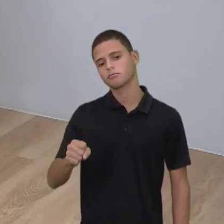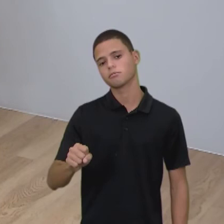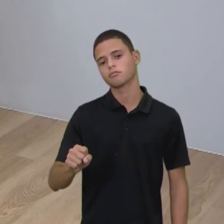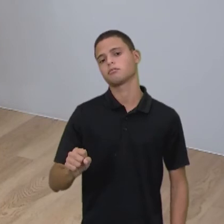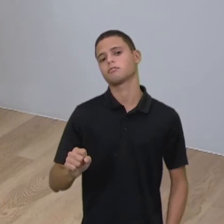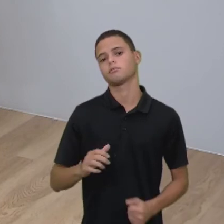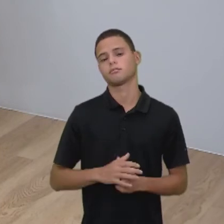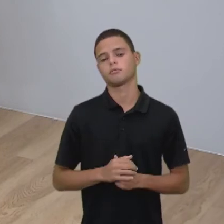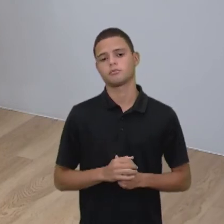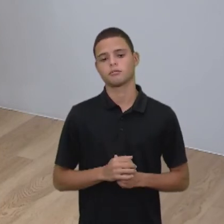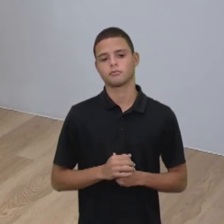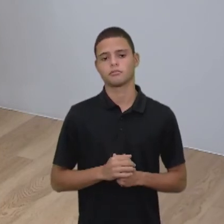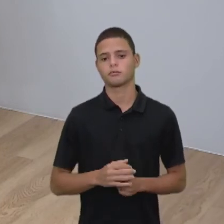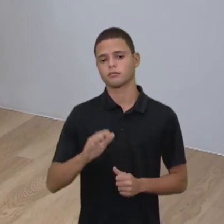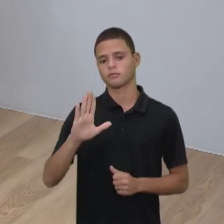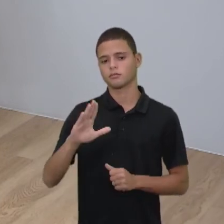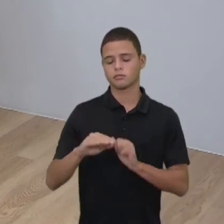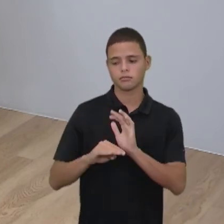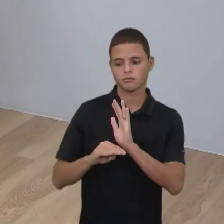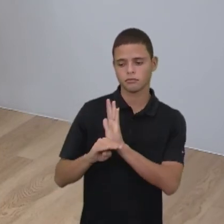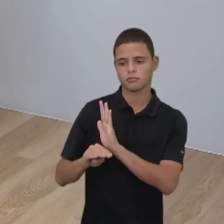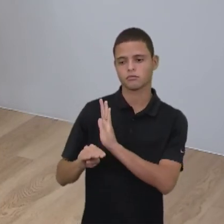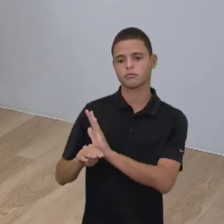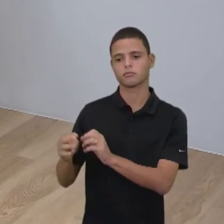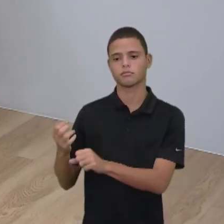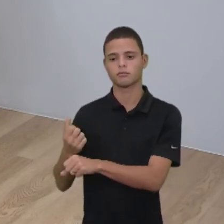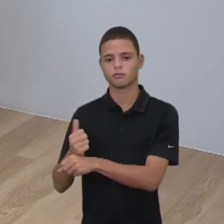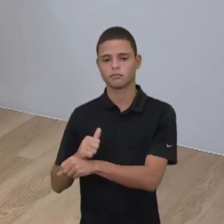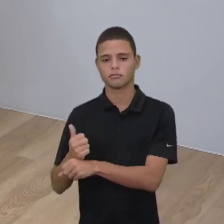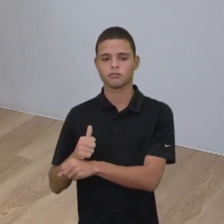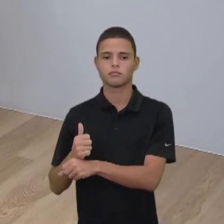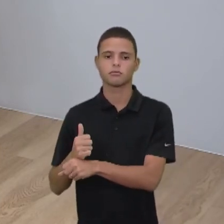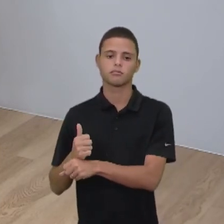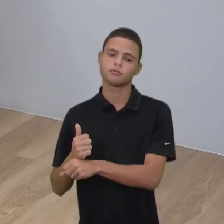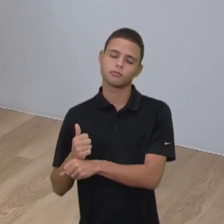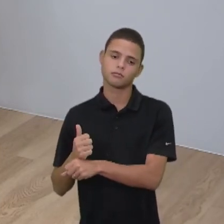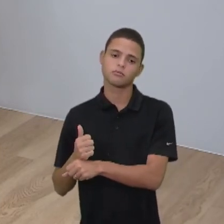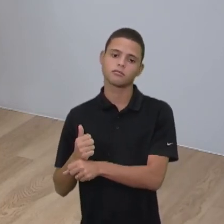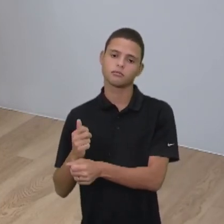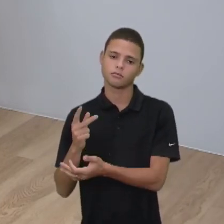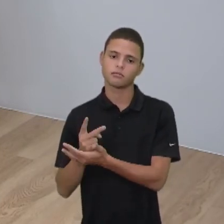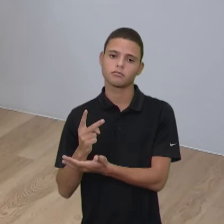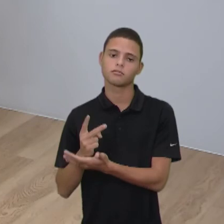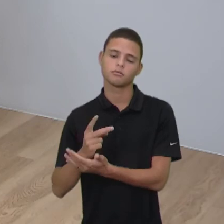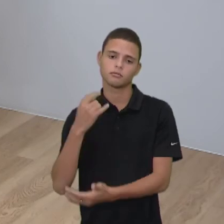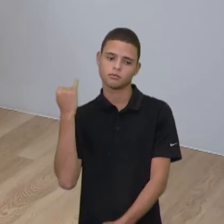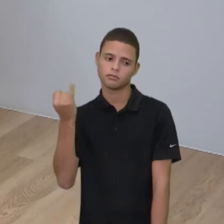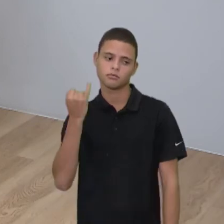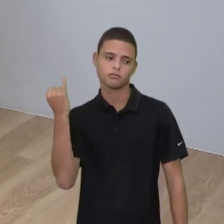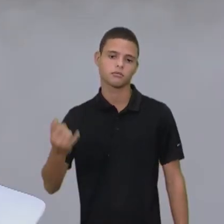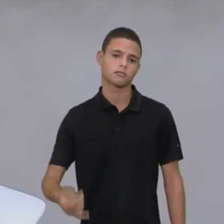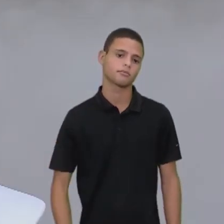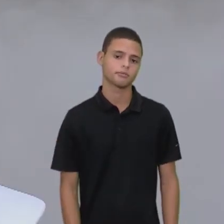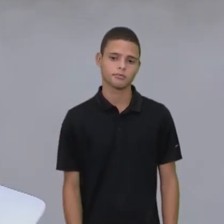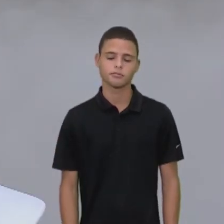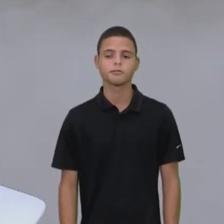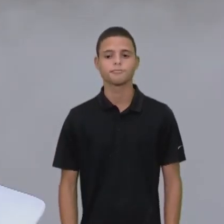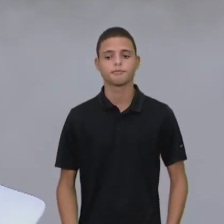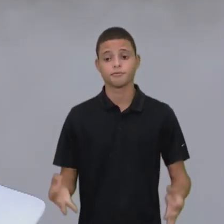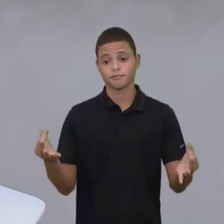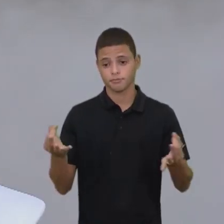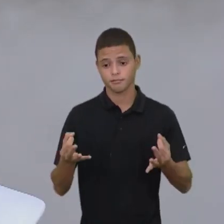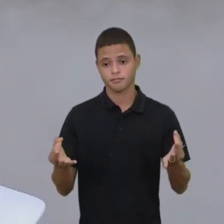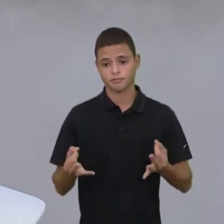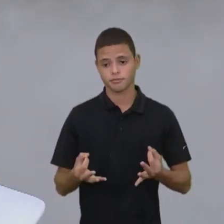Então, o auxílio profissional, a orientação profissional são sempre muito importantes. Perfeito, né?